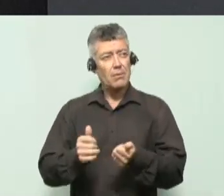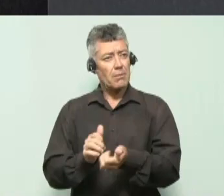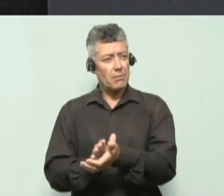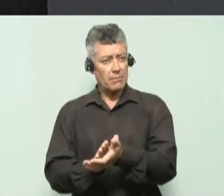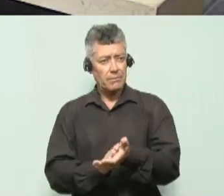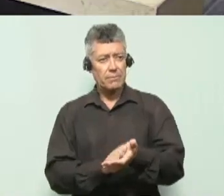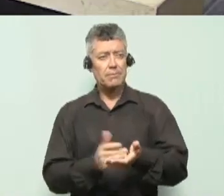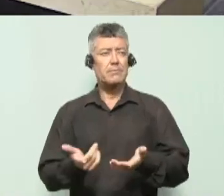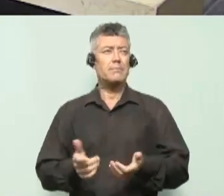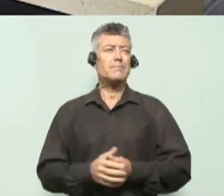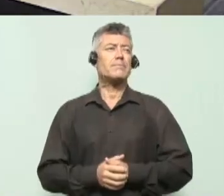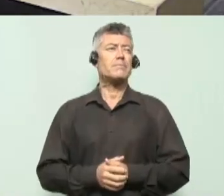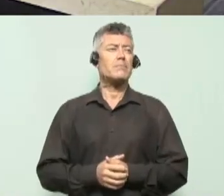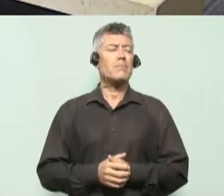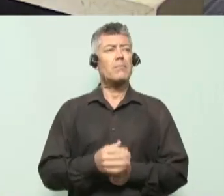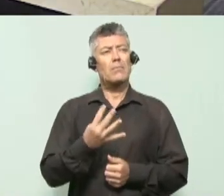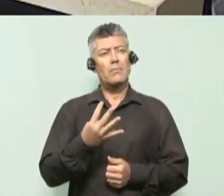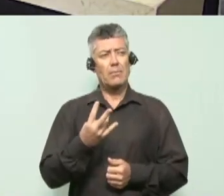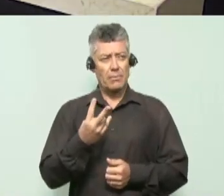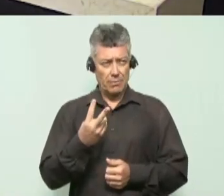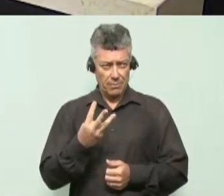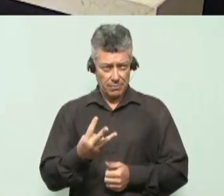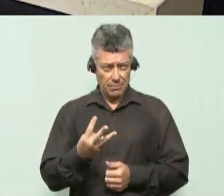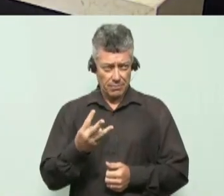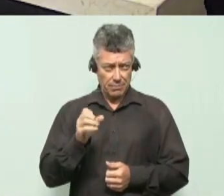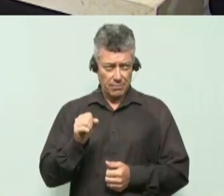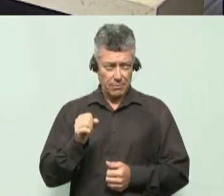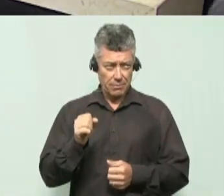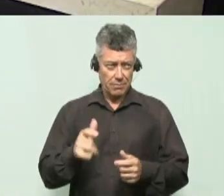Brisa. Projeto de lei 438, Aldo Clemente, assunto.